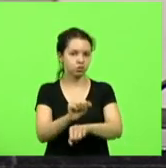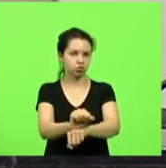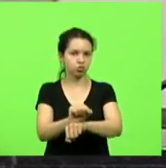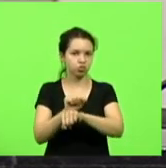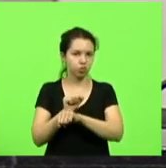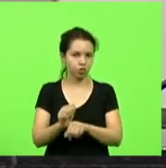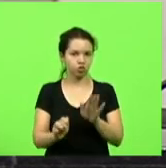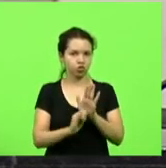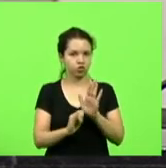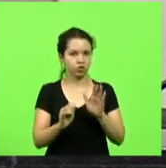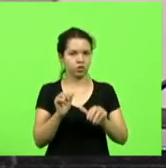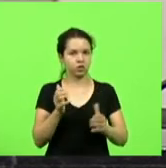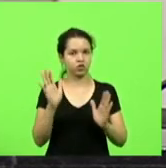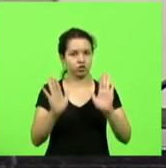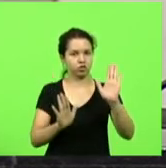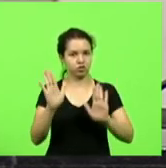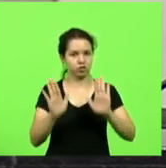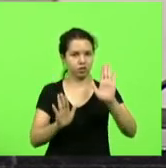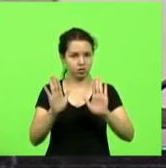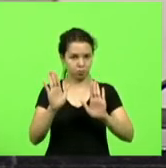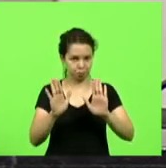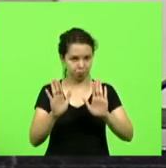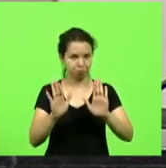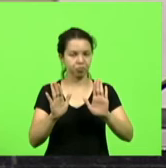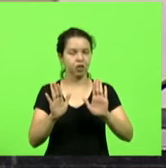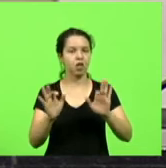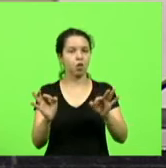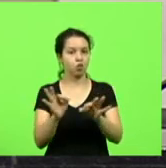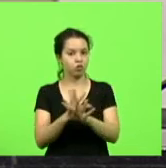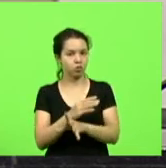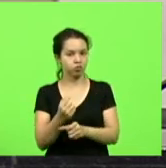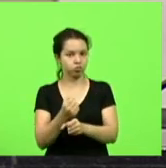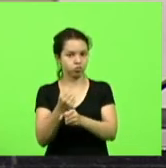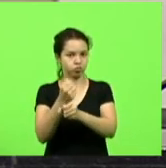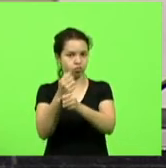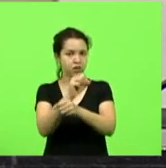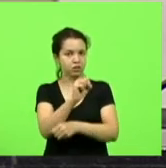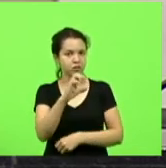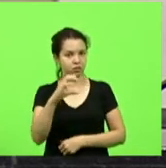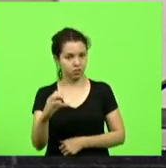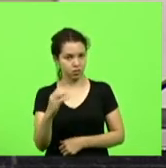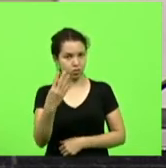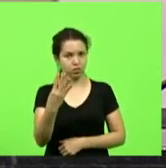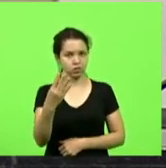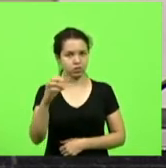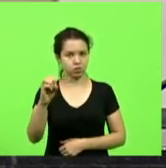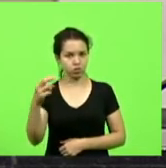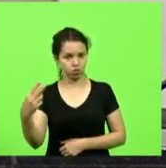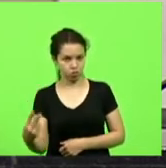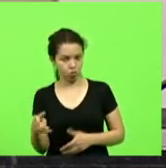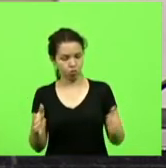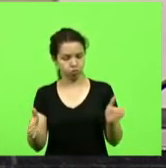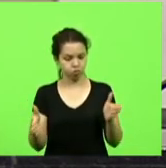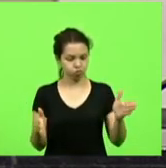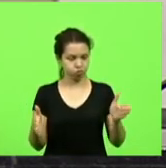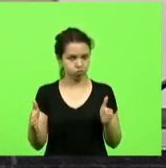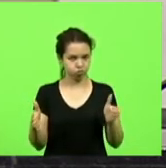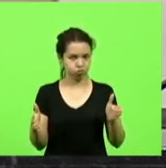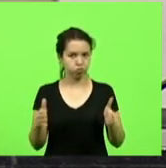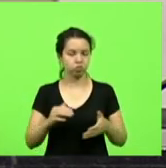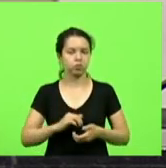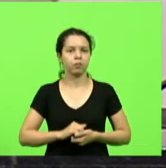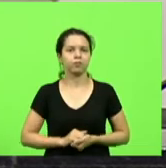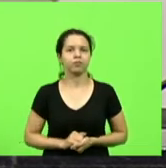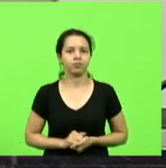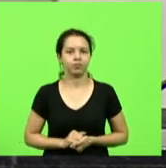licitação que previa a conclusão da rodovia SC-442 entre os municípios de Cocal do Sul e Morro da Fumaça. Em discussão, não havendo